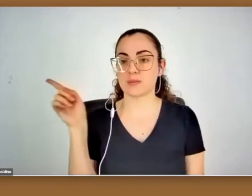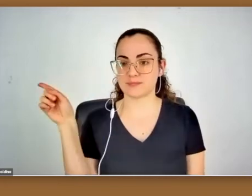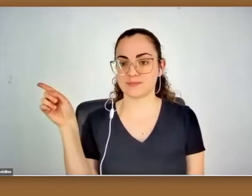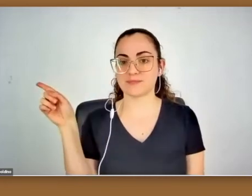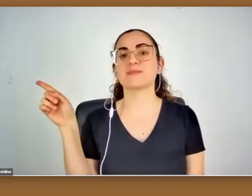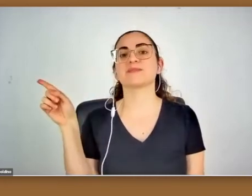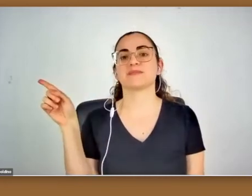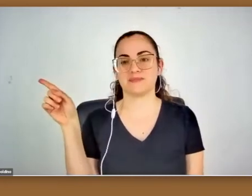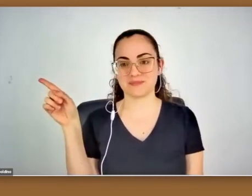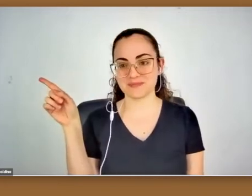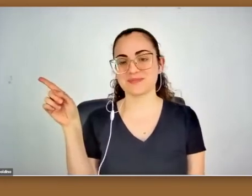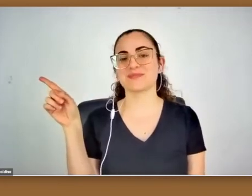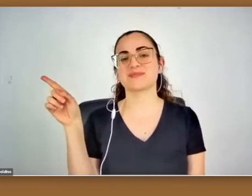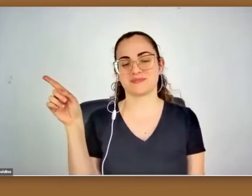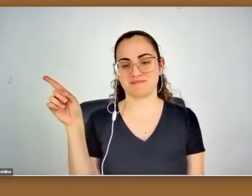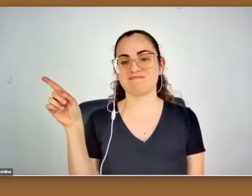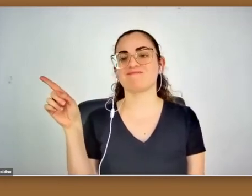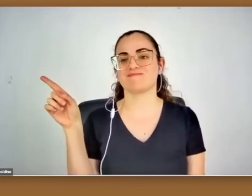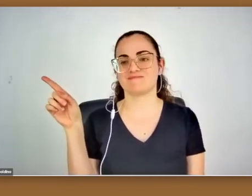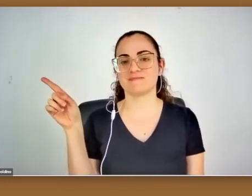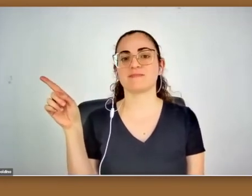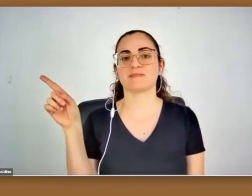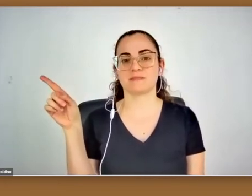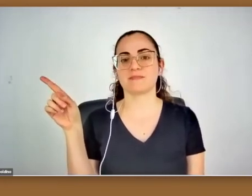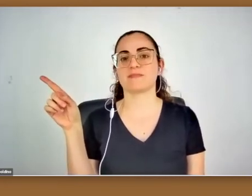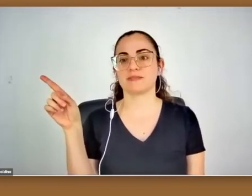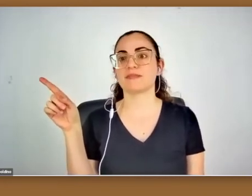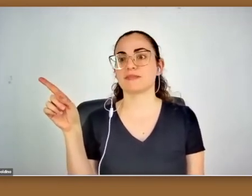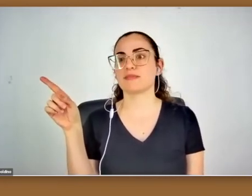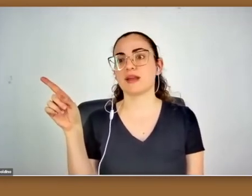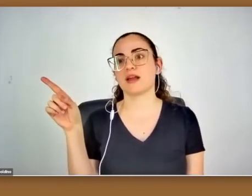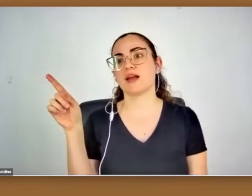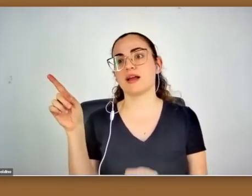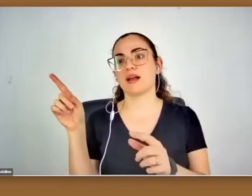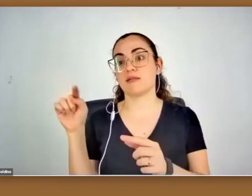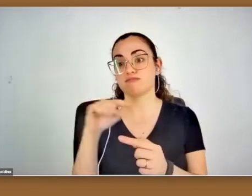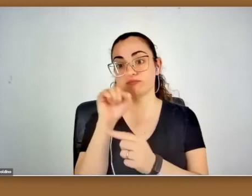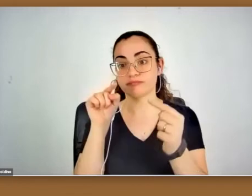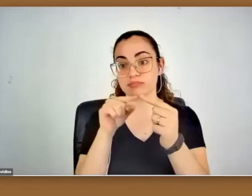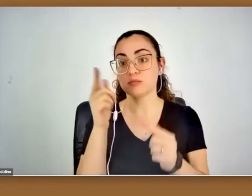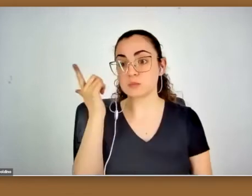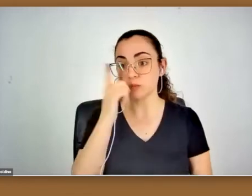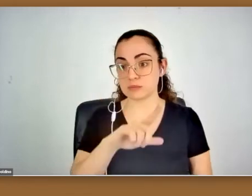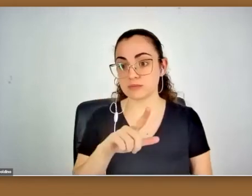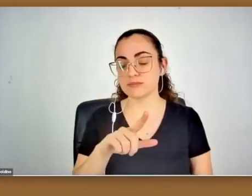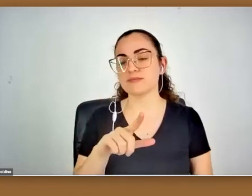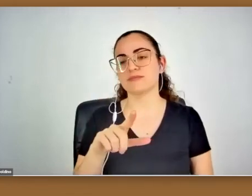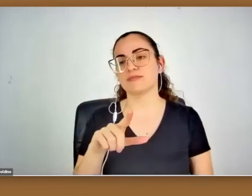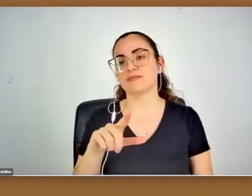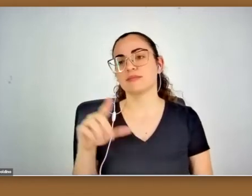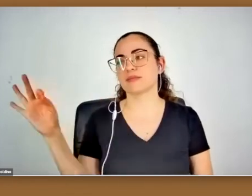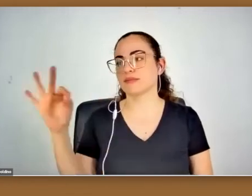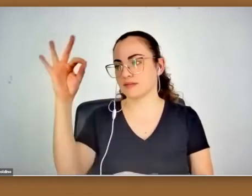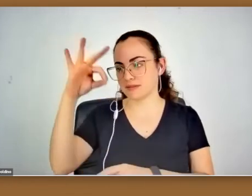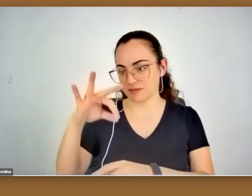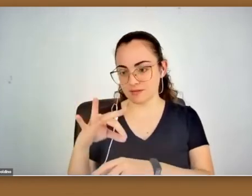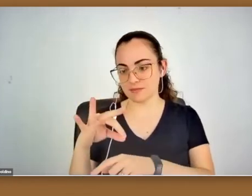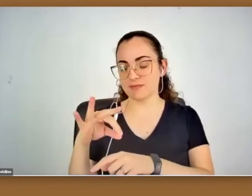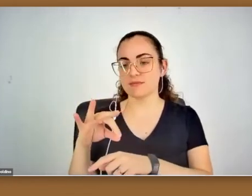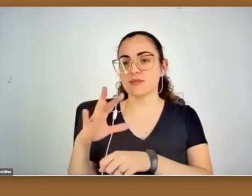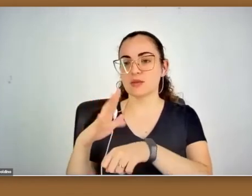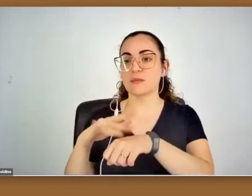tem várias dessas metas, elas estão relacionadas ao controle de vetor. Erradicação da pobreza é uma